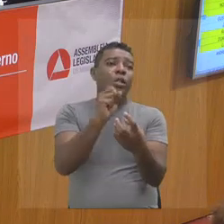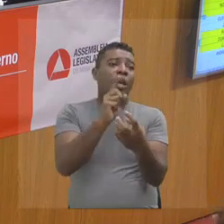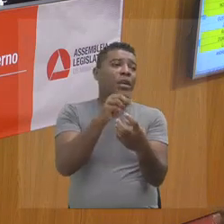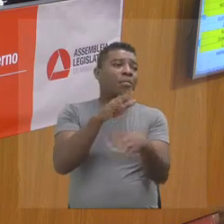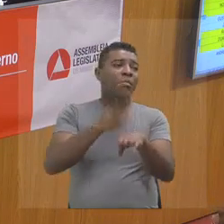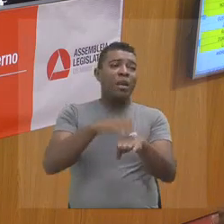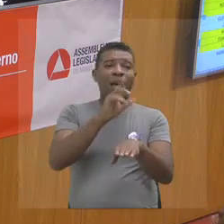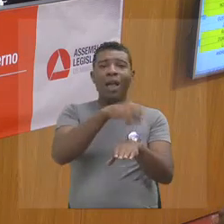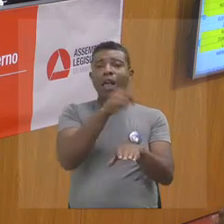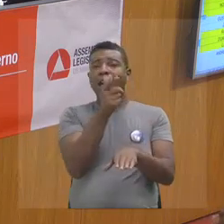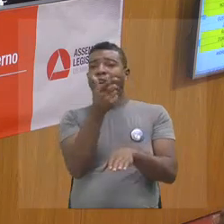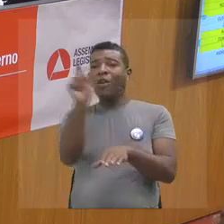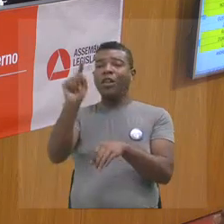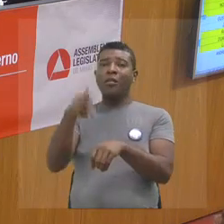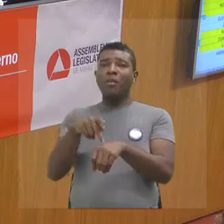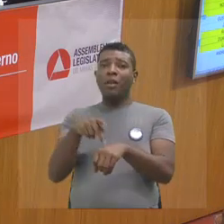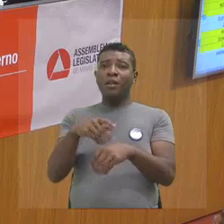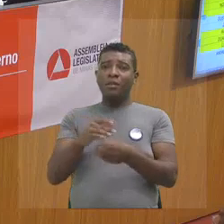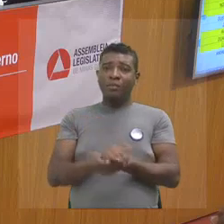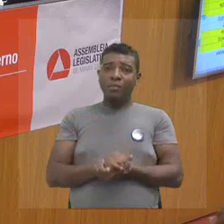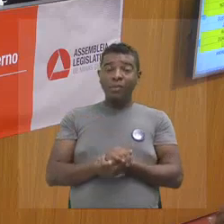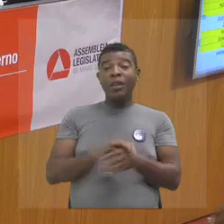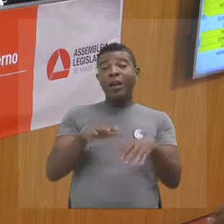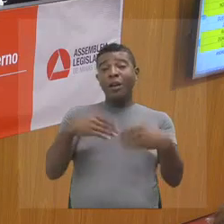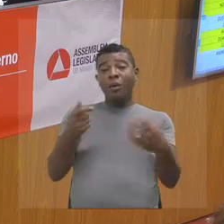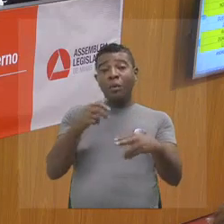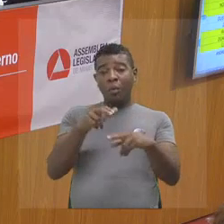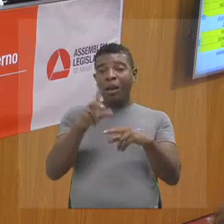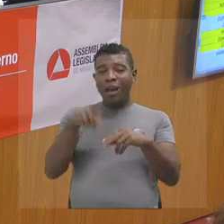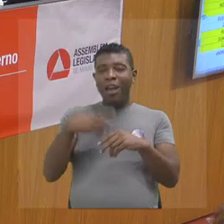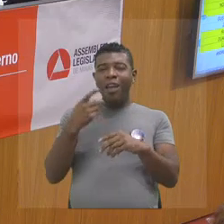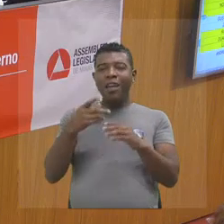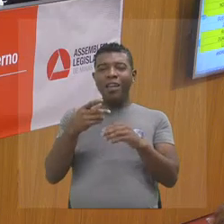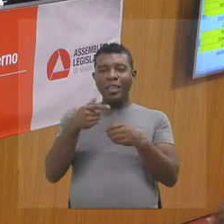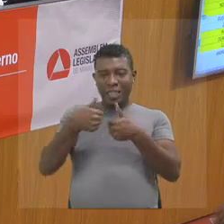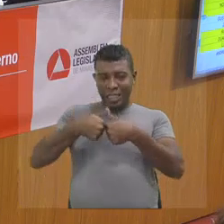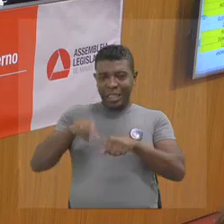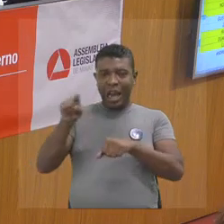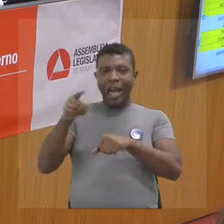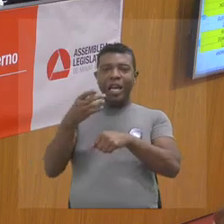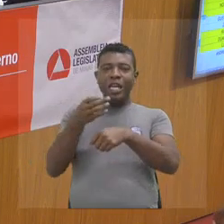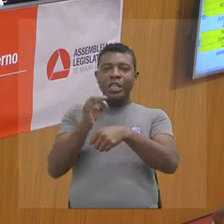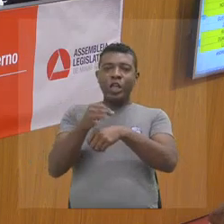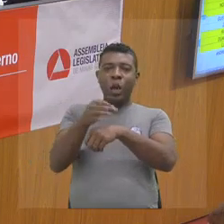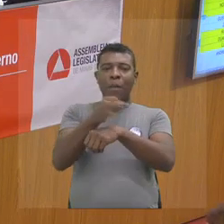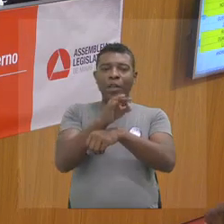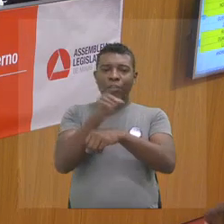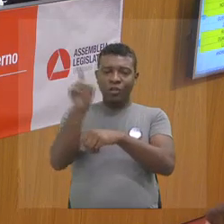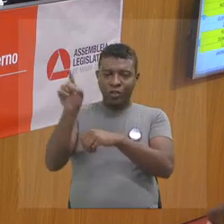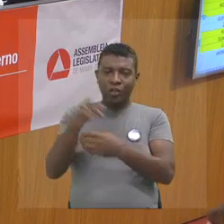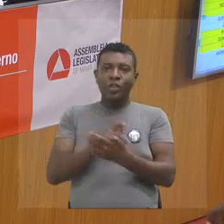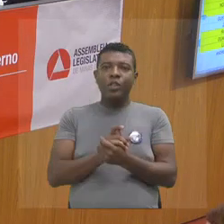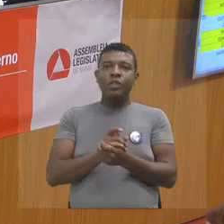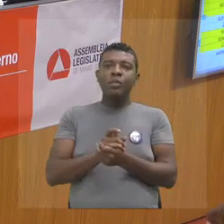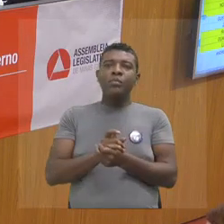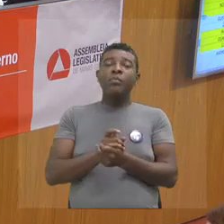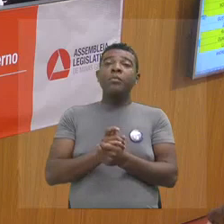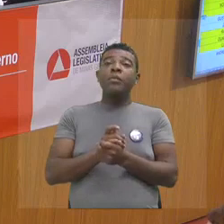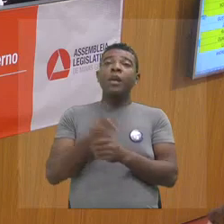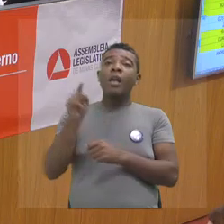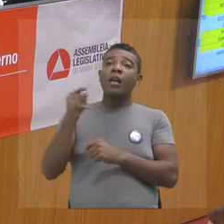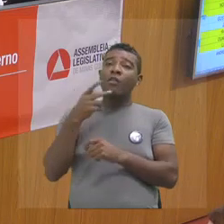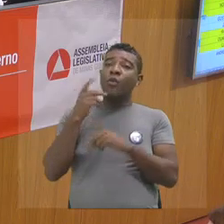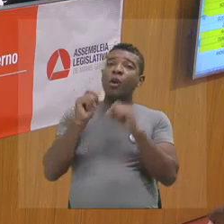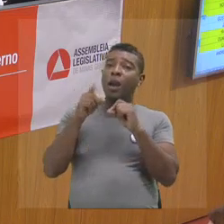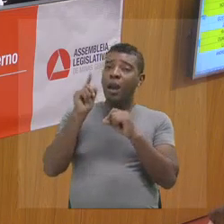a ele que a presença da senhora aqui ensejaria que eles tivesse uma manifestação a primeira aquelas que eles